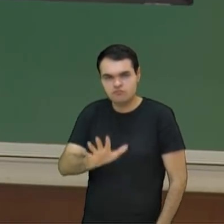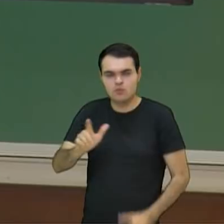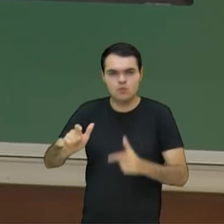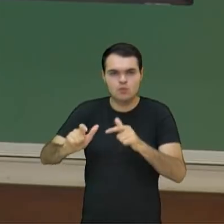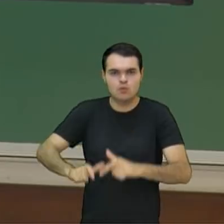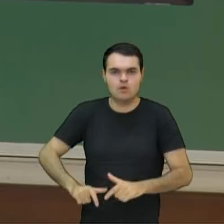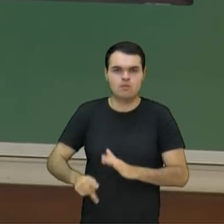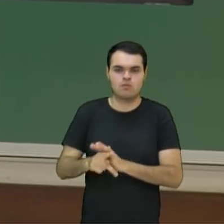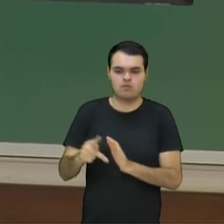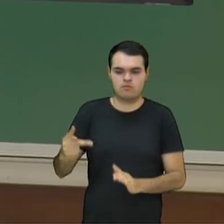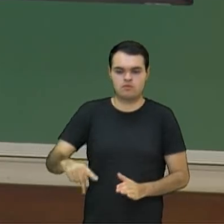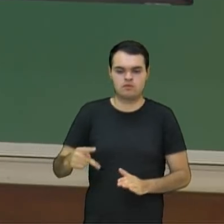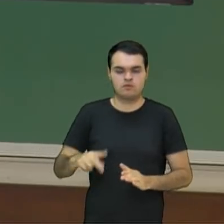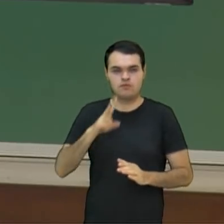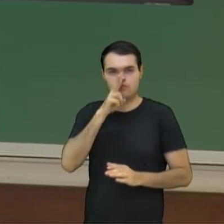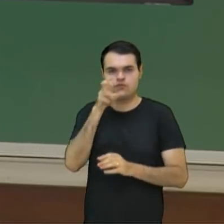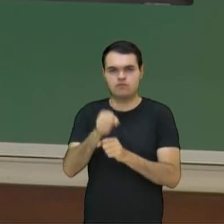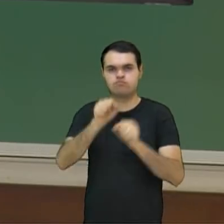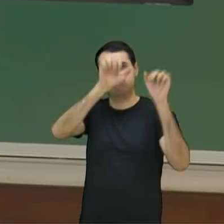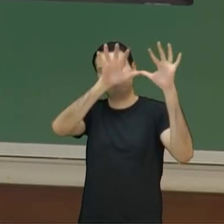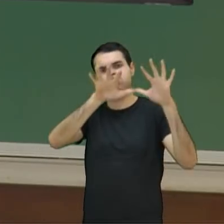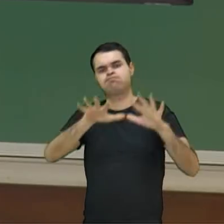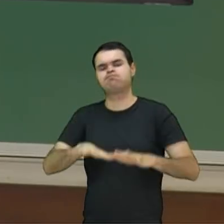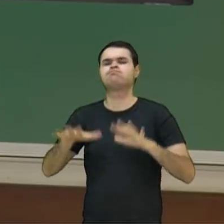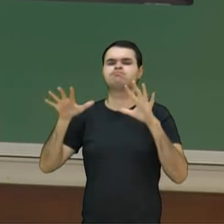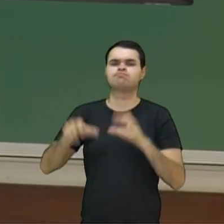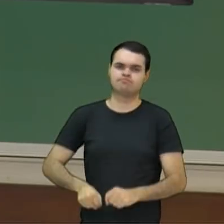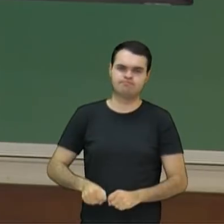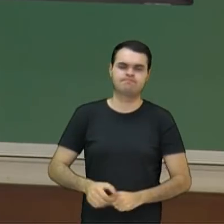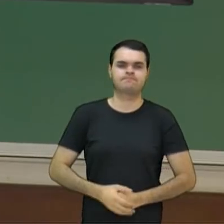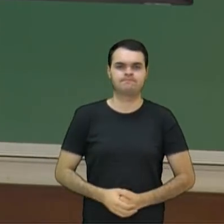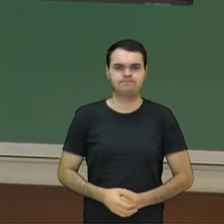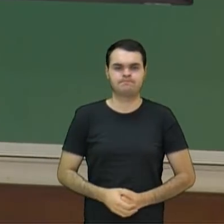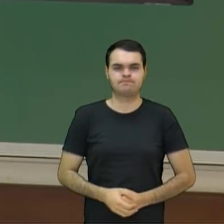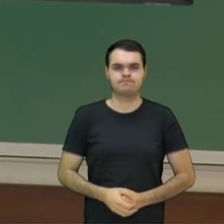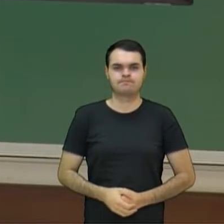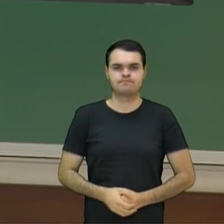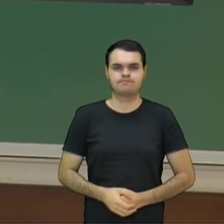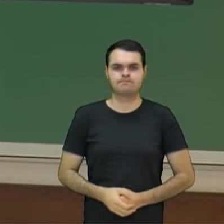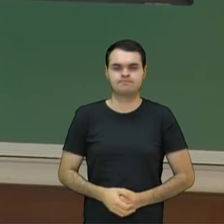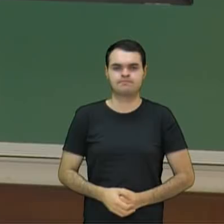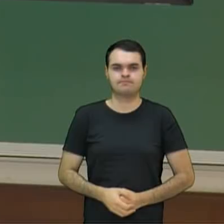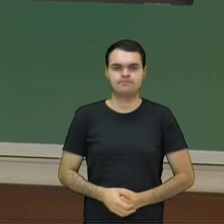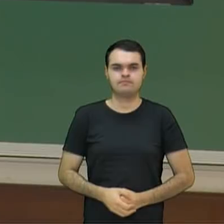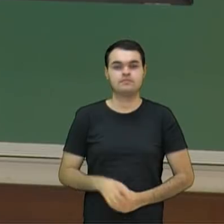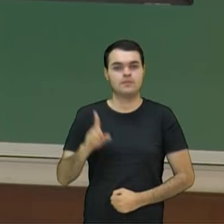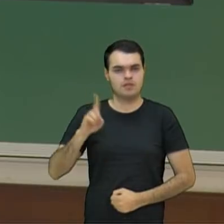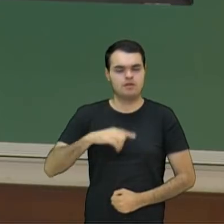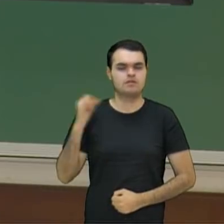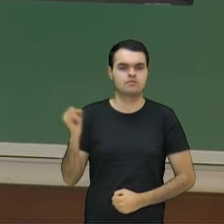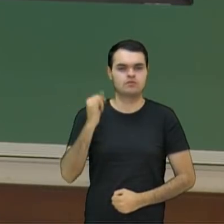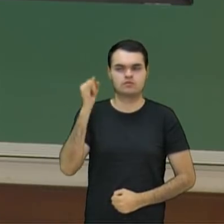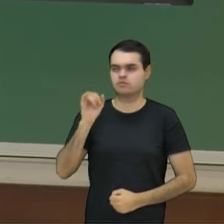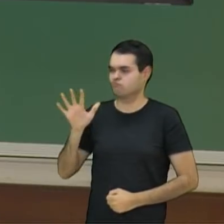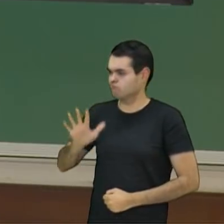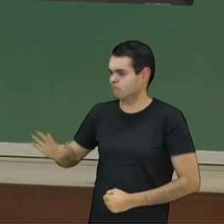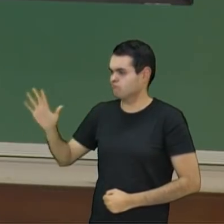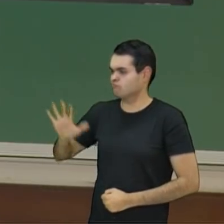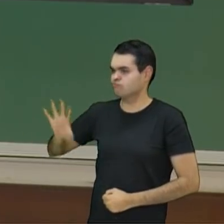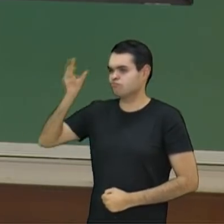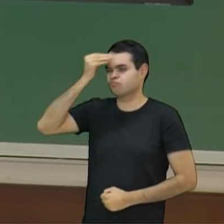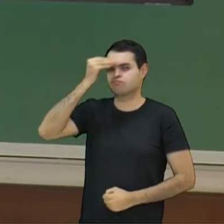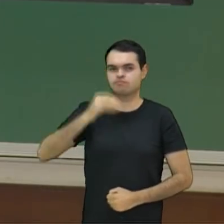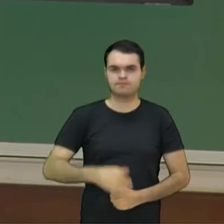se intensificar a ocupação das áreas hoje chamadas de região Sudeste. Bem importante a gente ter isso refletido ali,